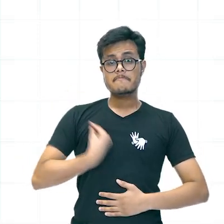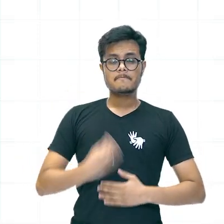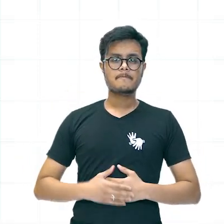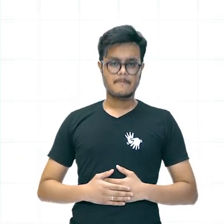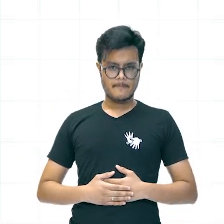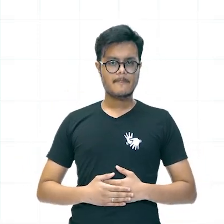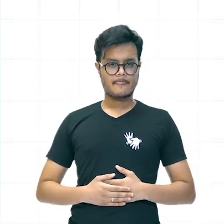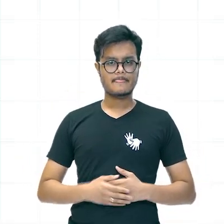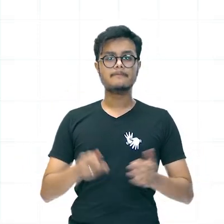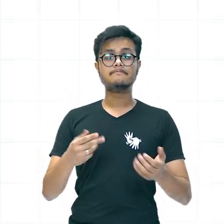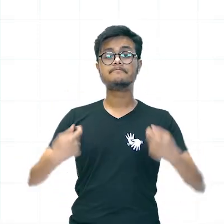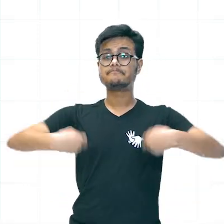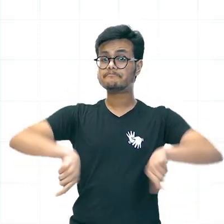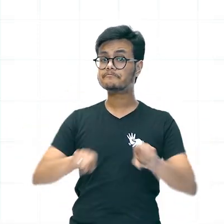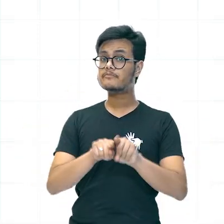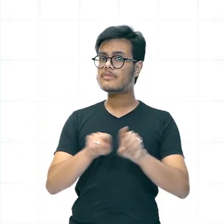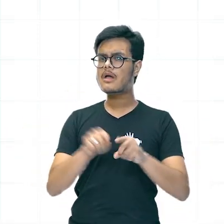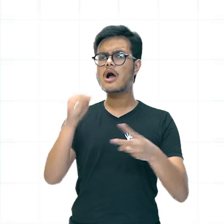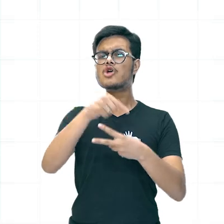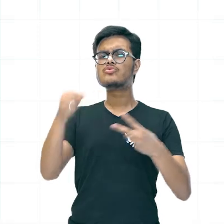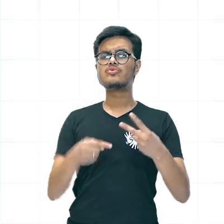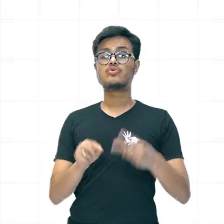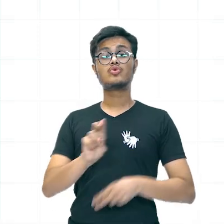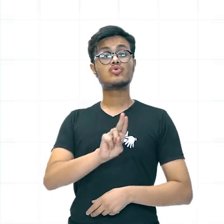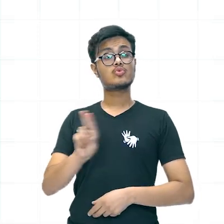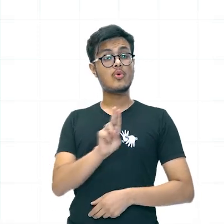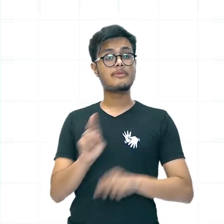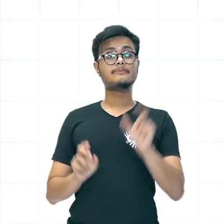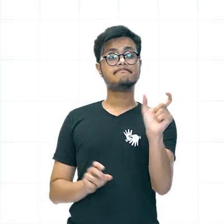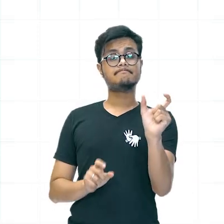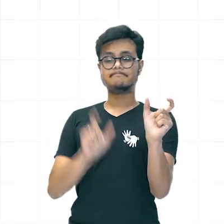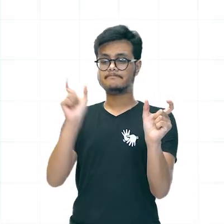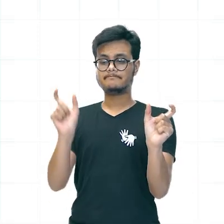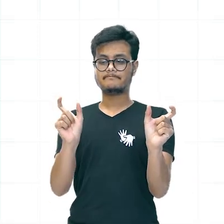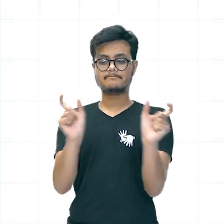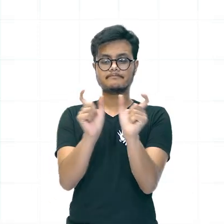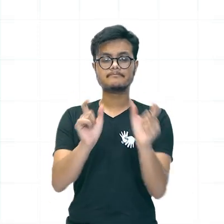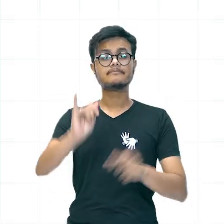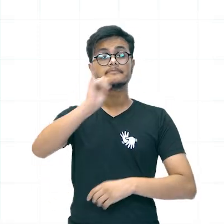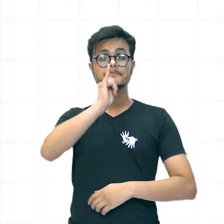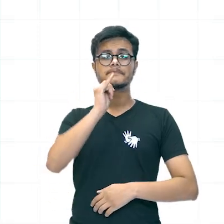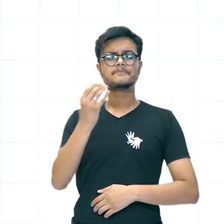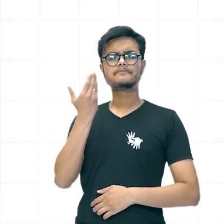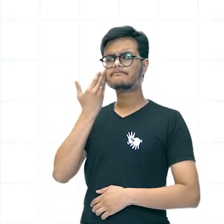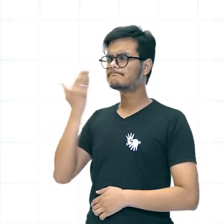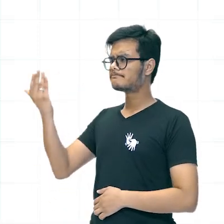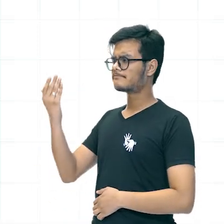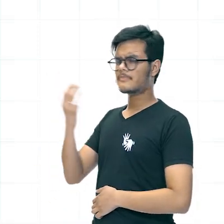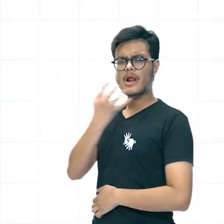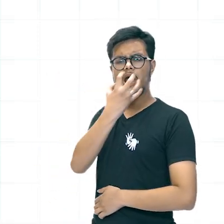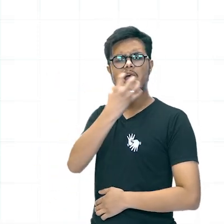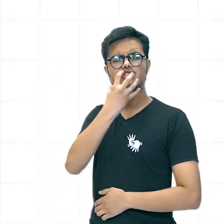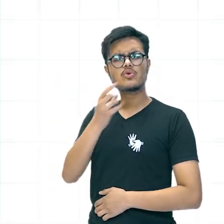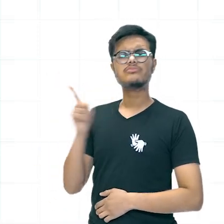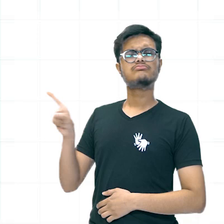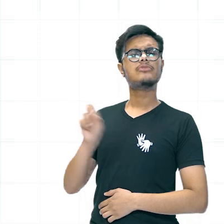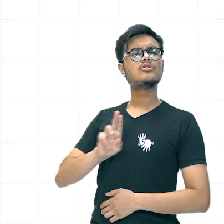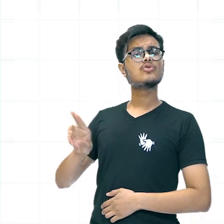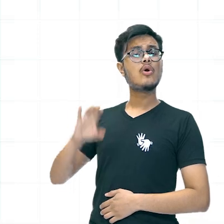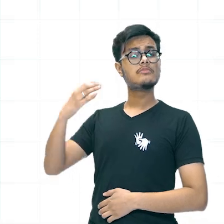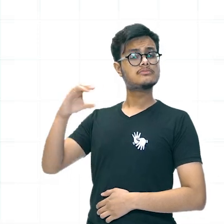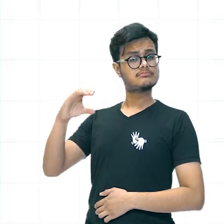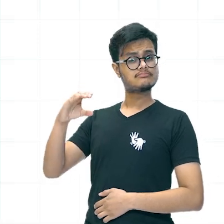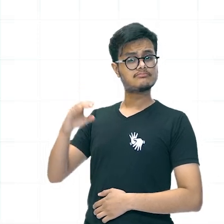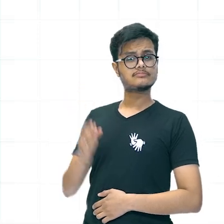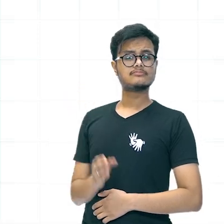ser binomial, ou seja, de dois nomes. Você observa aí, por exemplo, o nome científico do cachorro ou